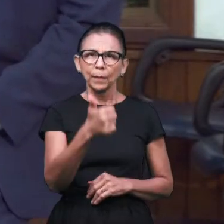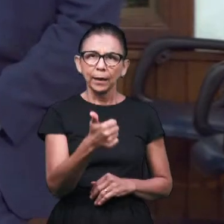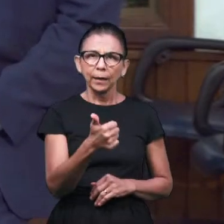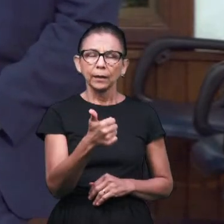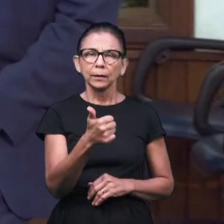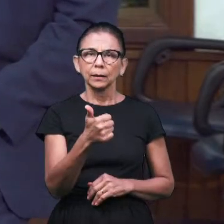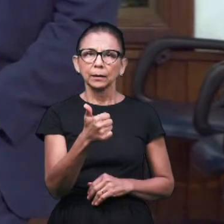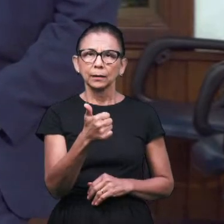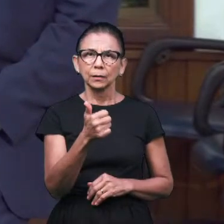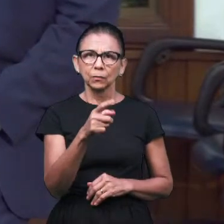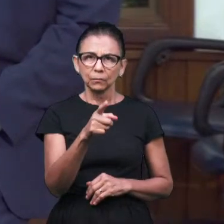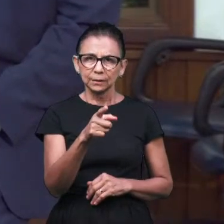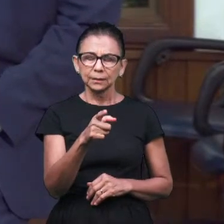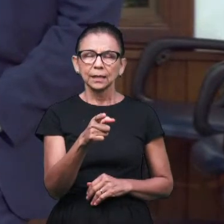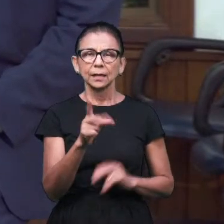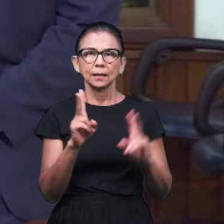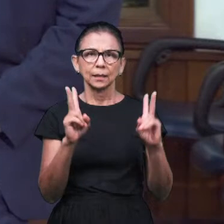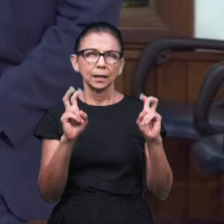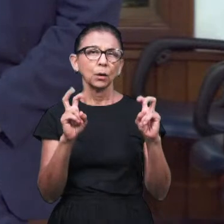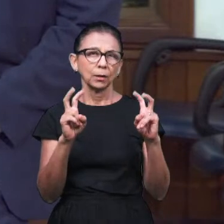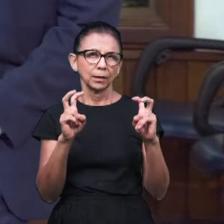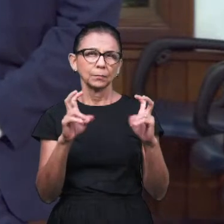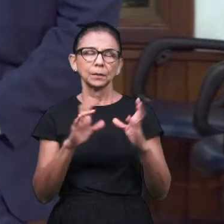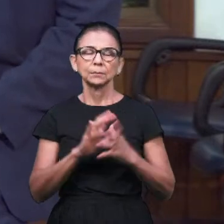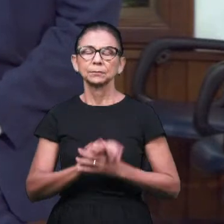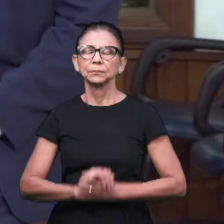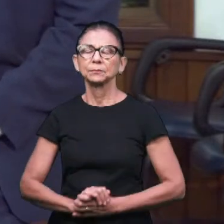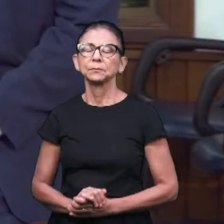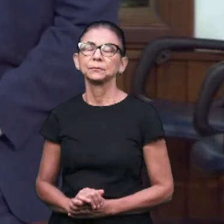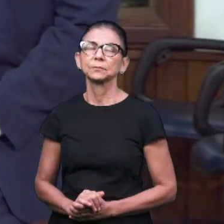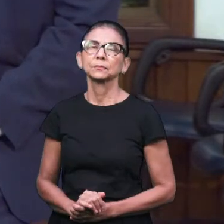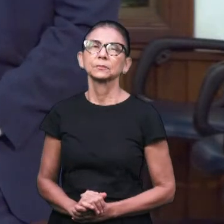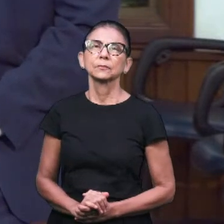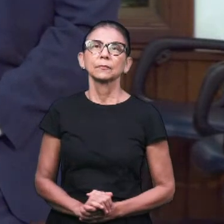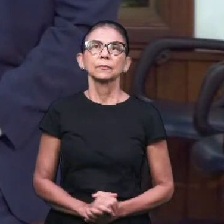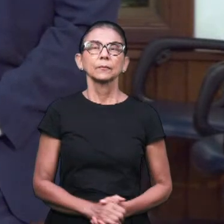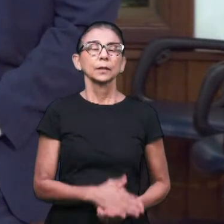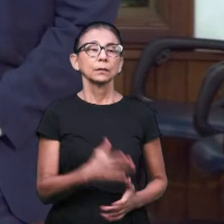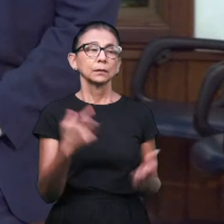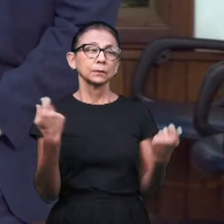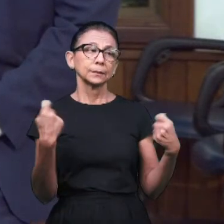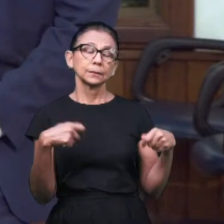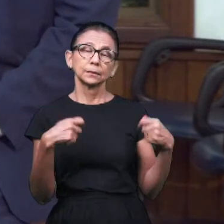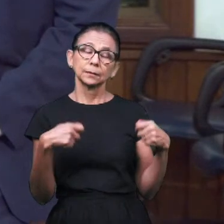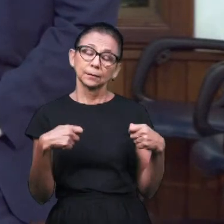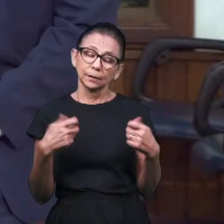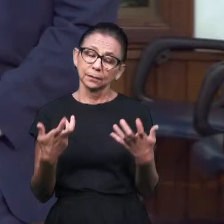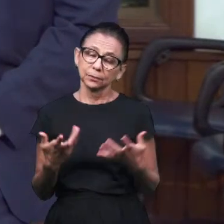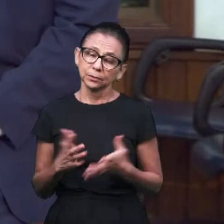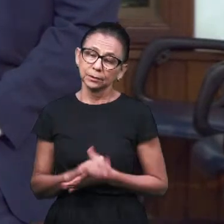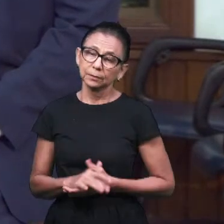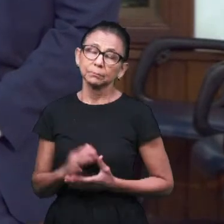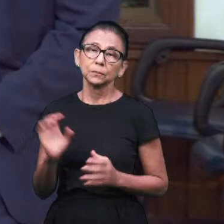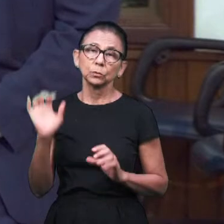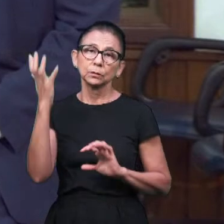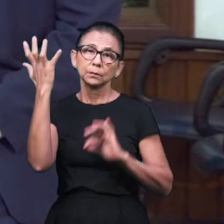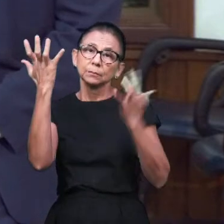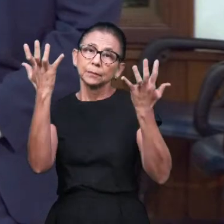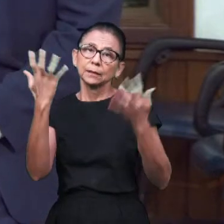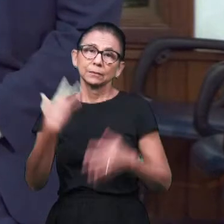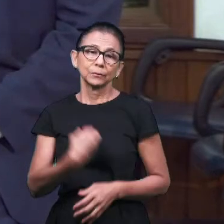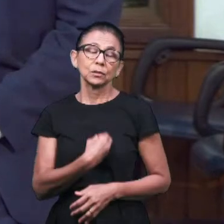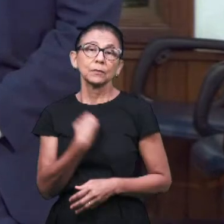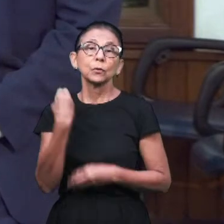questão da família, a necessidade, né? As ocorrências da nossa vida, como nós reagimos diante